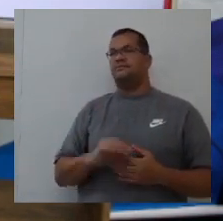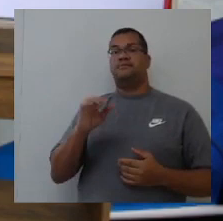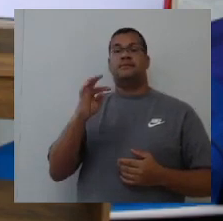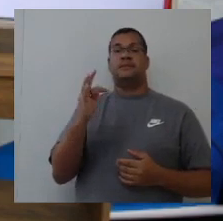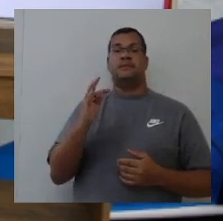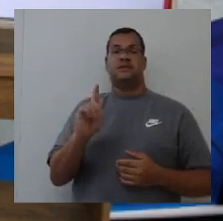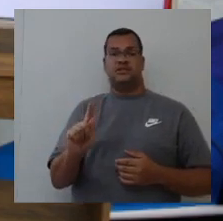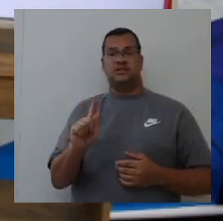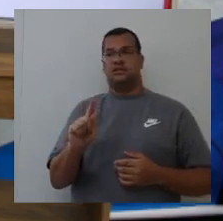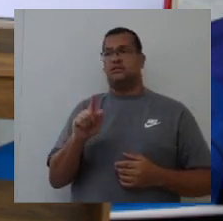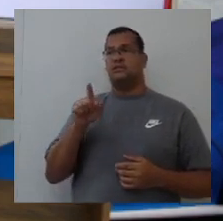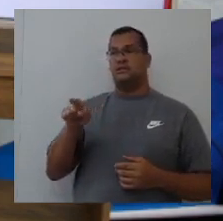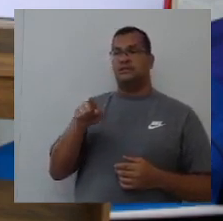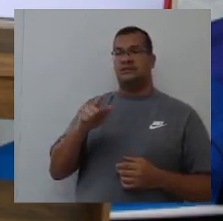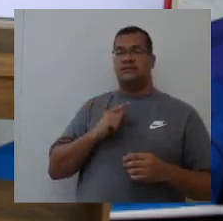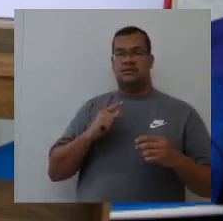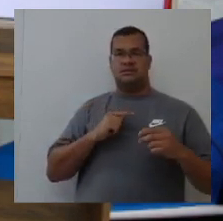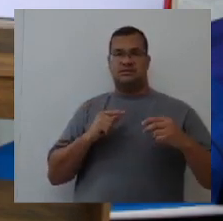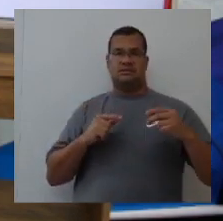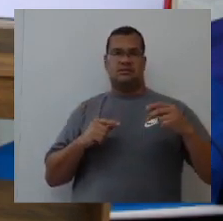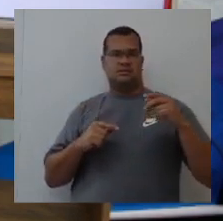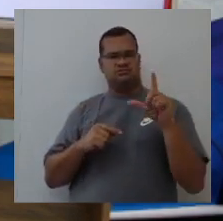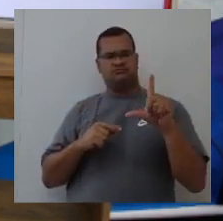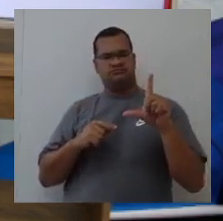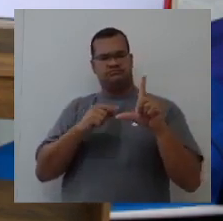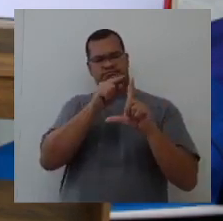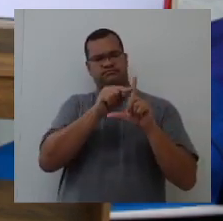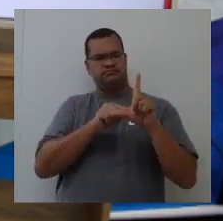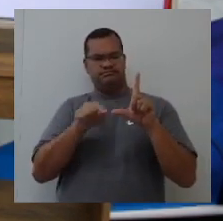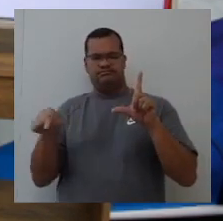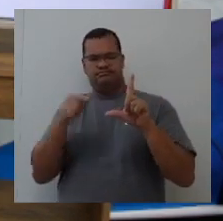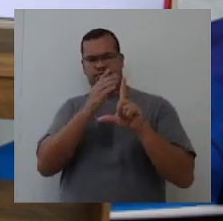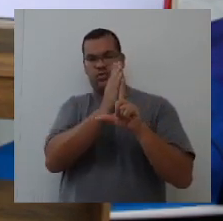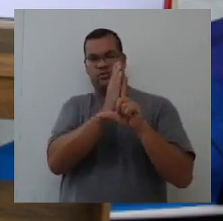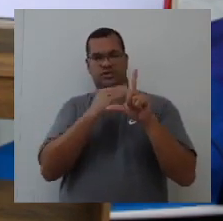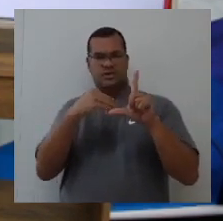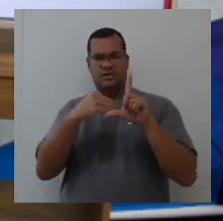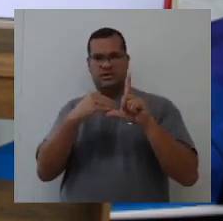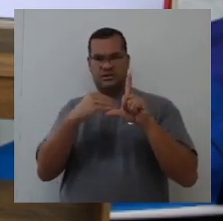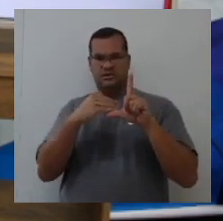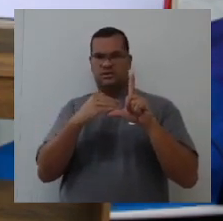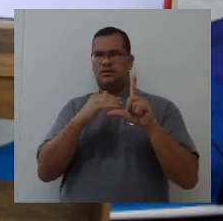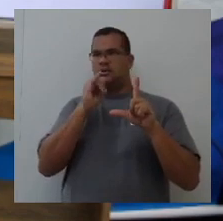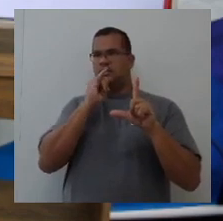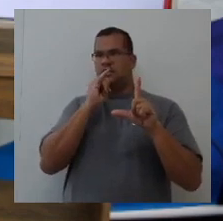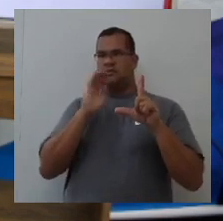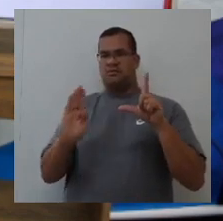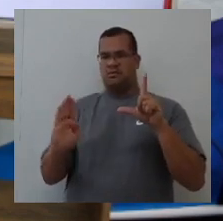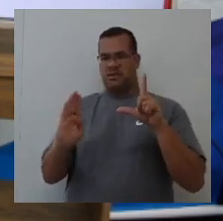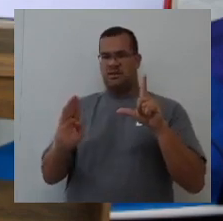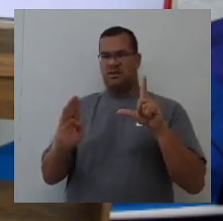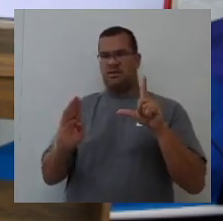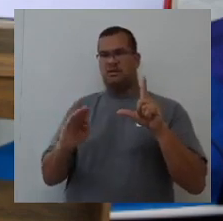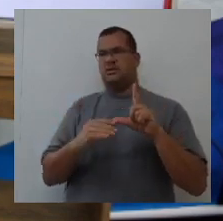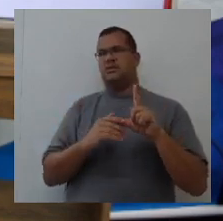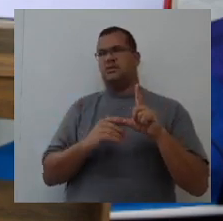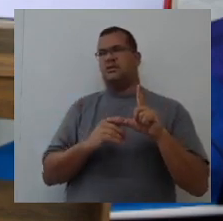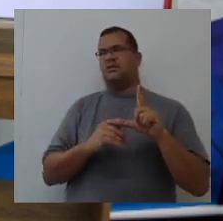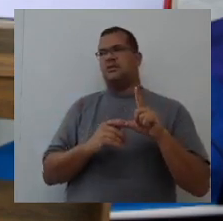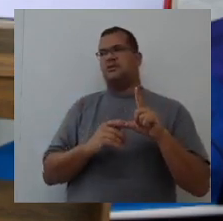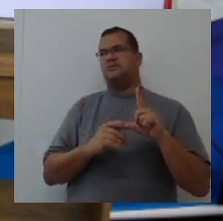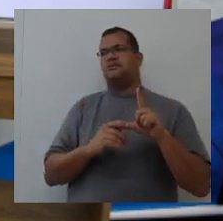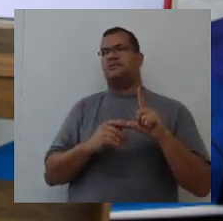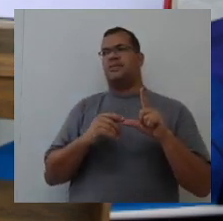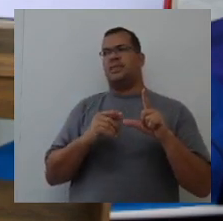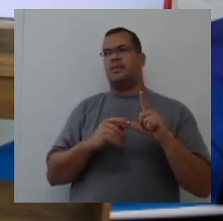aqui, ó, é o cateto oposto sobre o cateto adjacente. Em relação ao ângulo B, a tangente apresentada está aqui, ó, tá certo? E